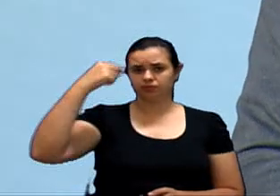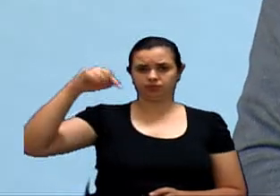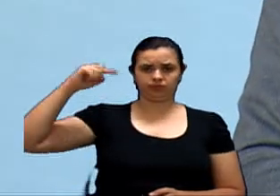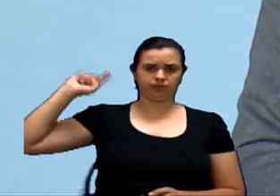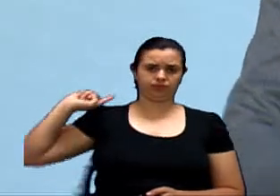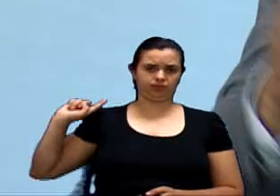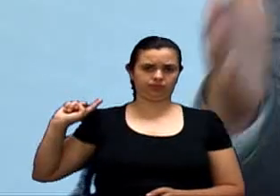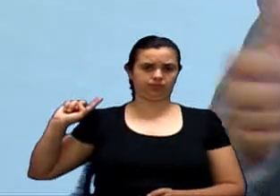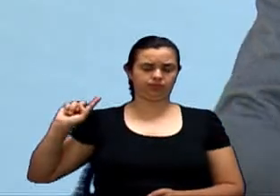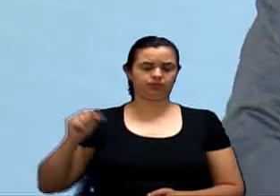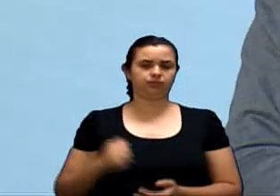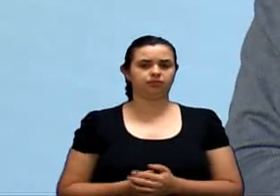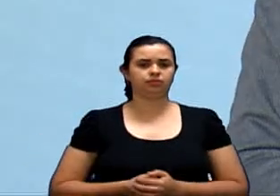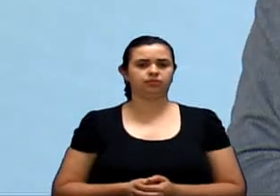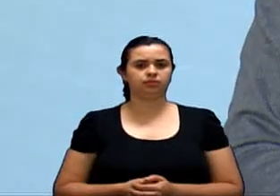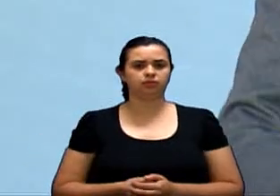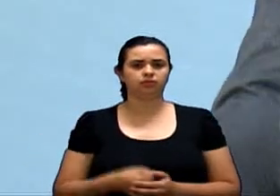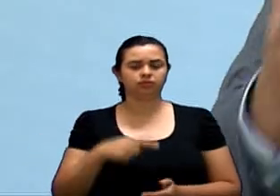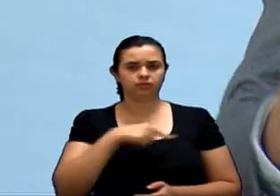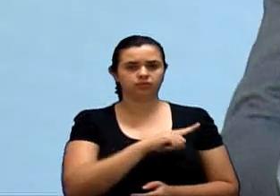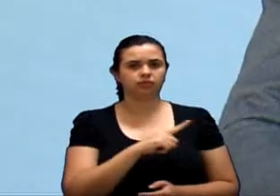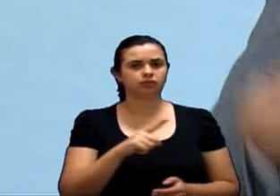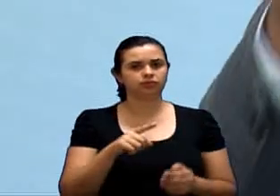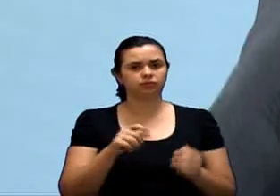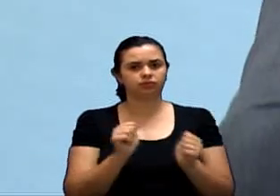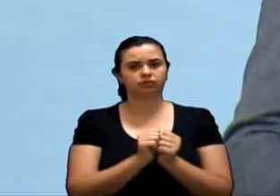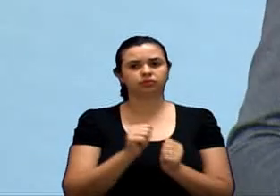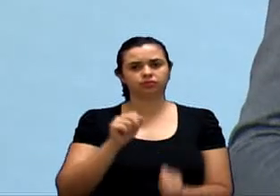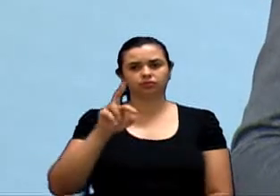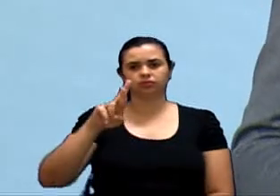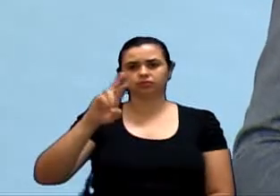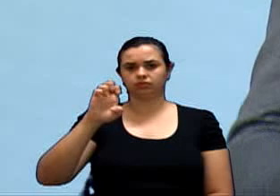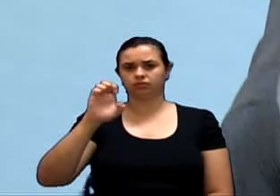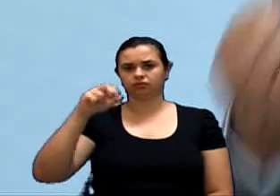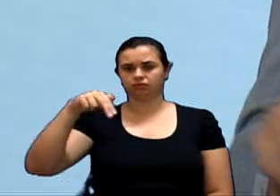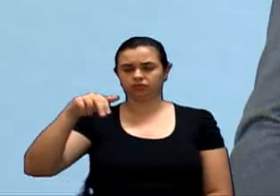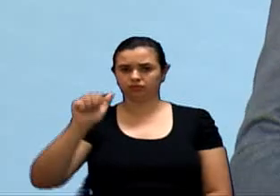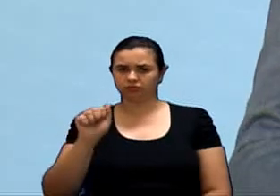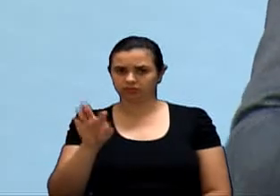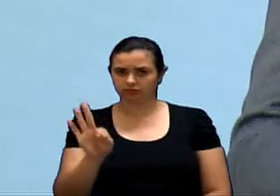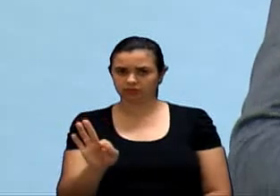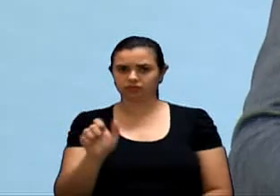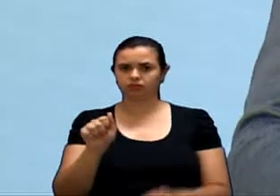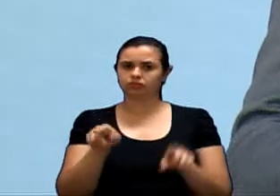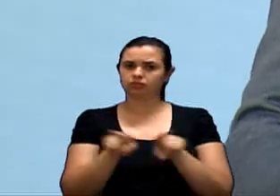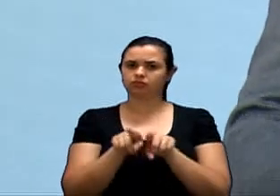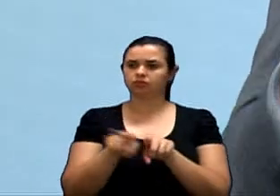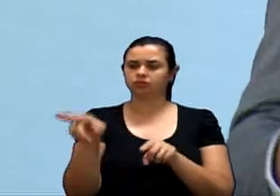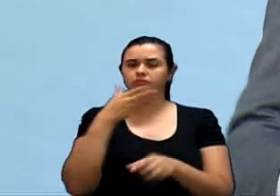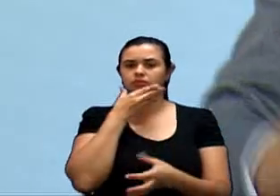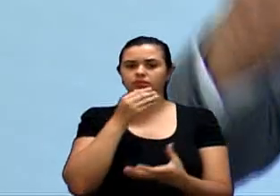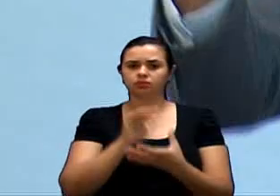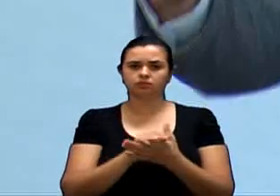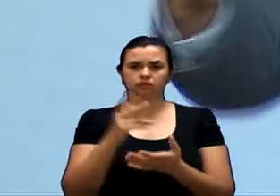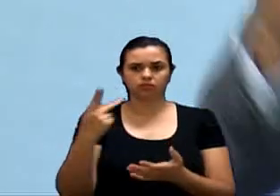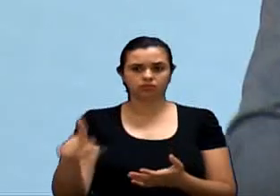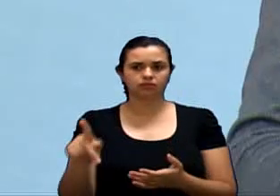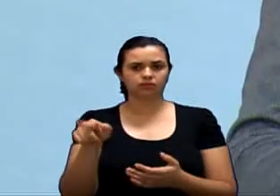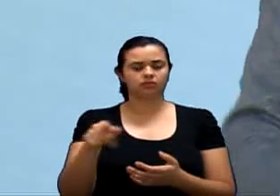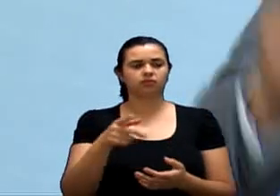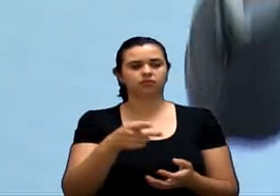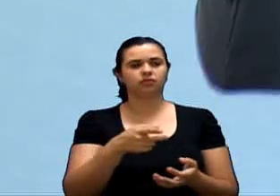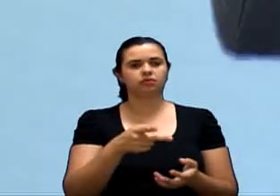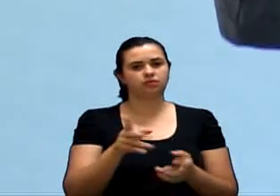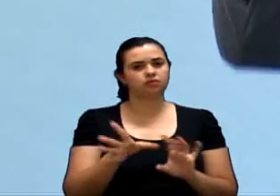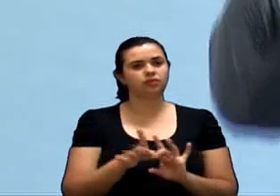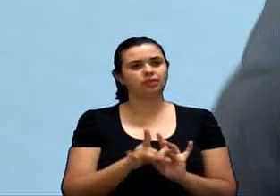deputada Renata Abreu, com a esposa dela, Gabriel Melo, onde eles também abraçaram essa ideia e ficou de viabilizar 1 milhão para começar o